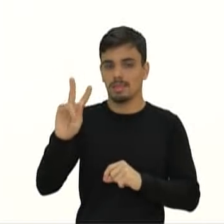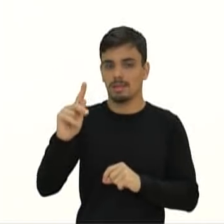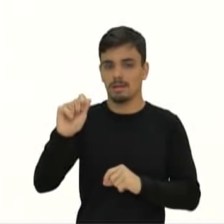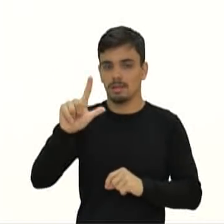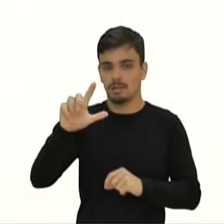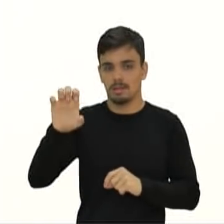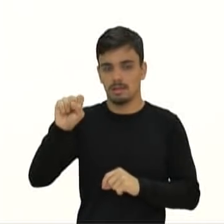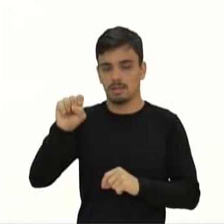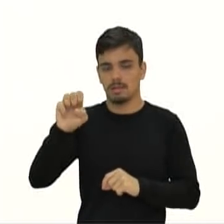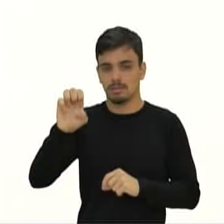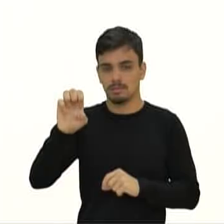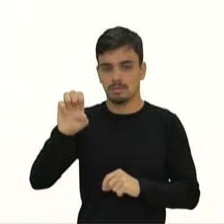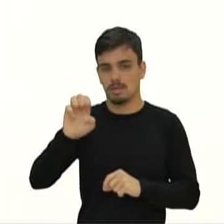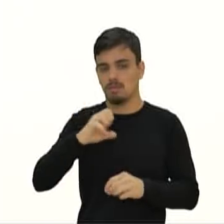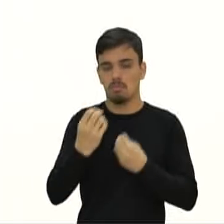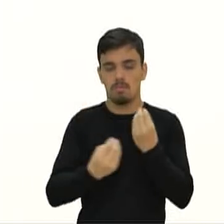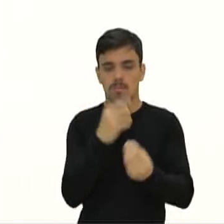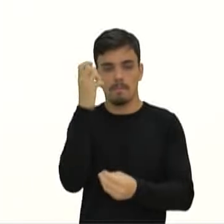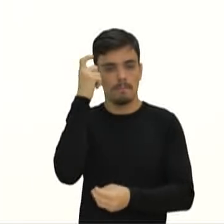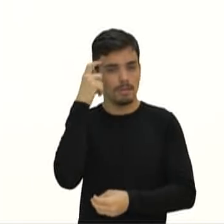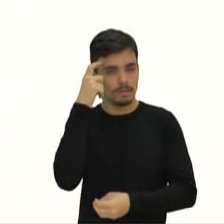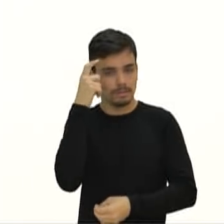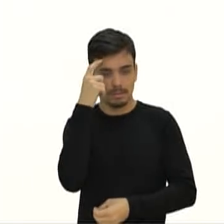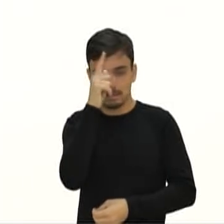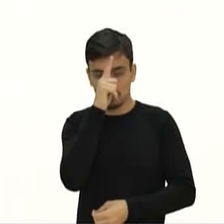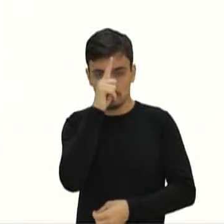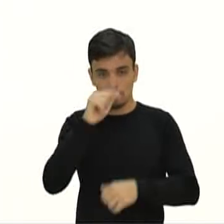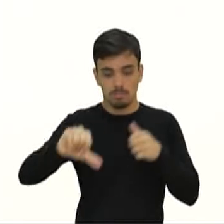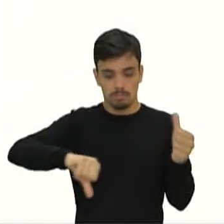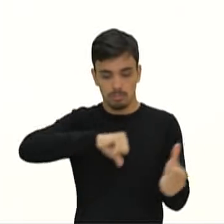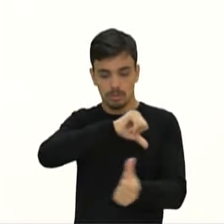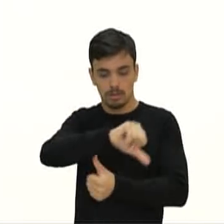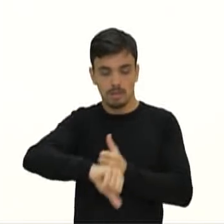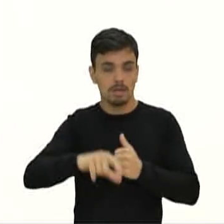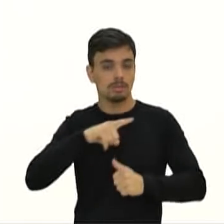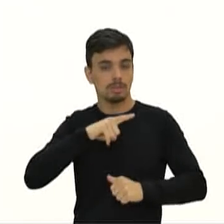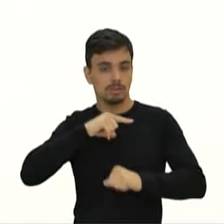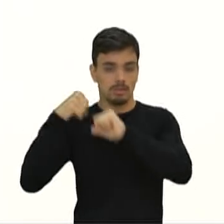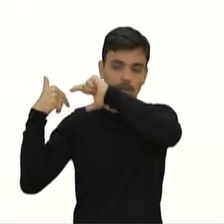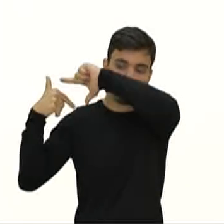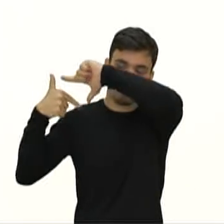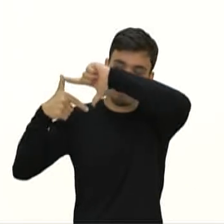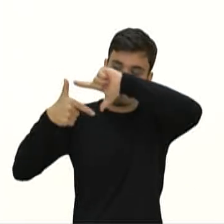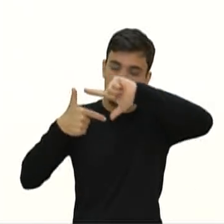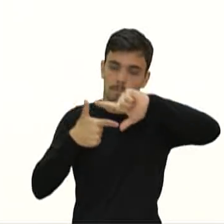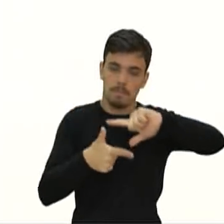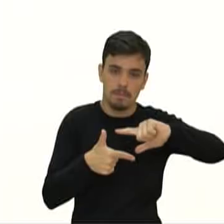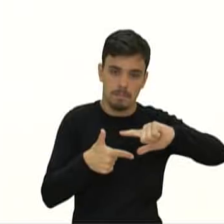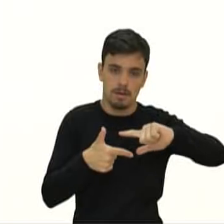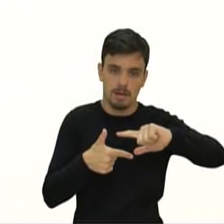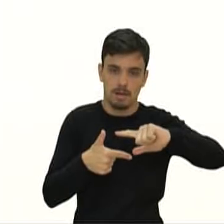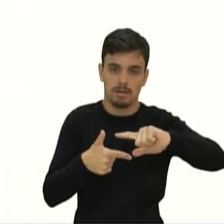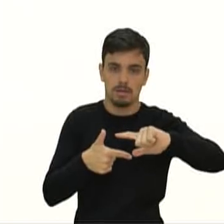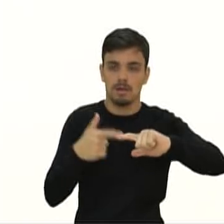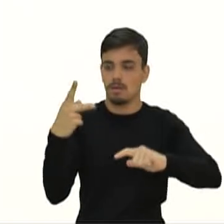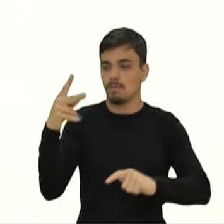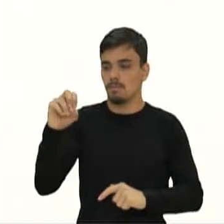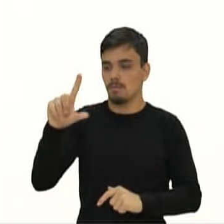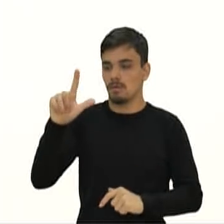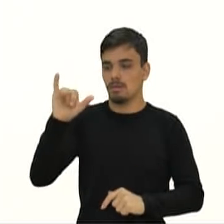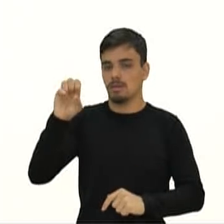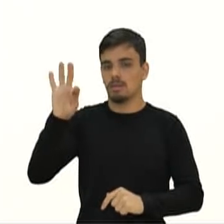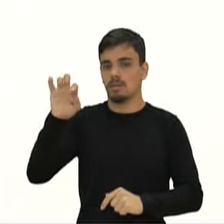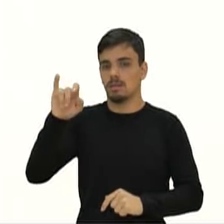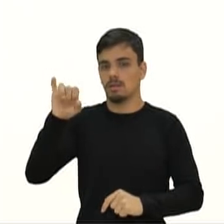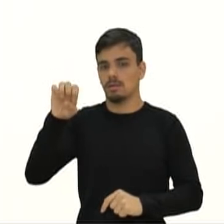forma grega de se pensar mudou. Saiu de uma visão tradicional politeísta para um aspecto mais humano da